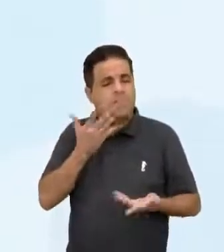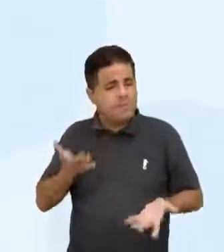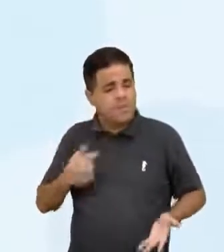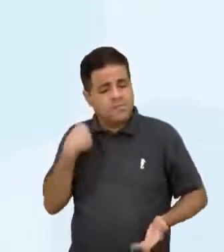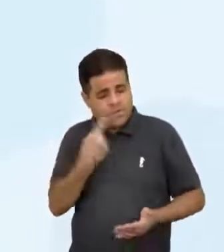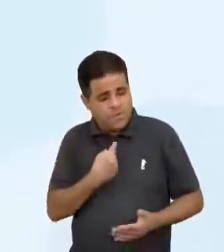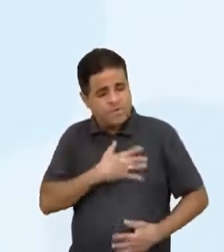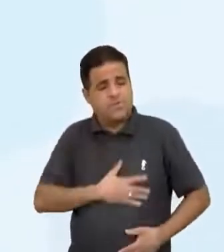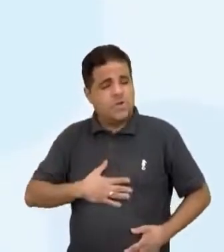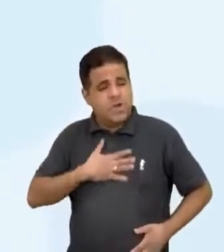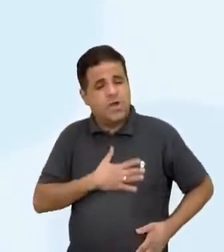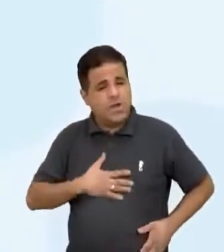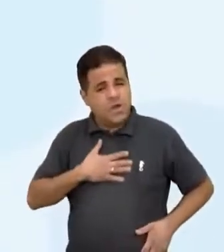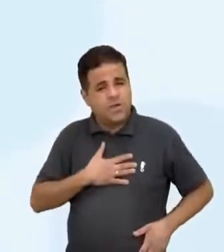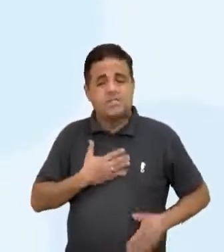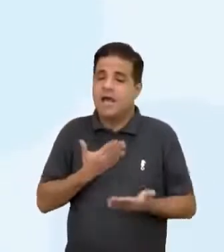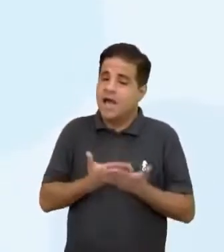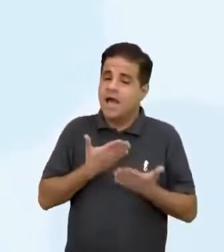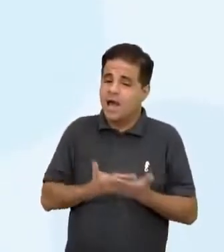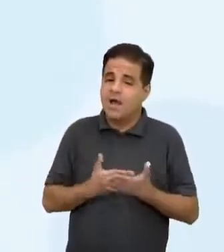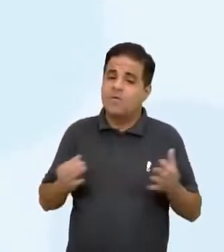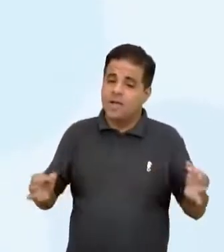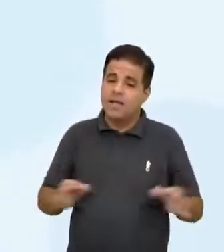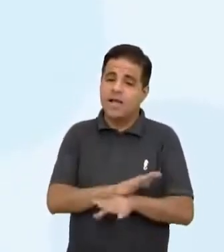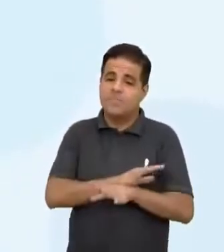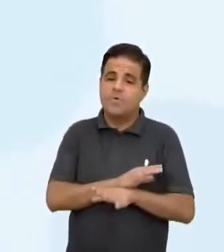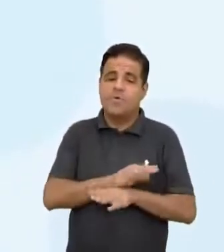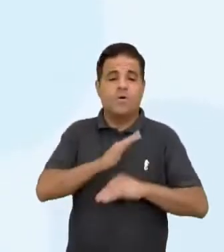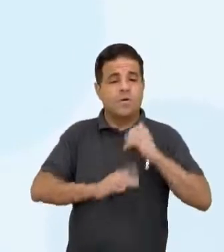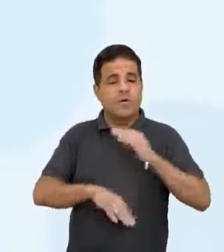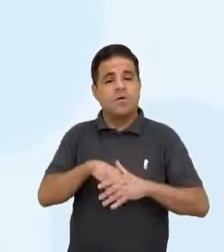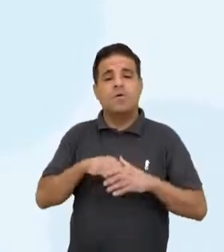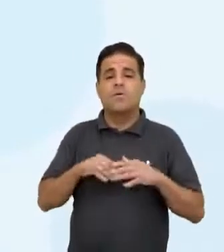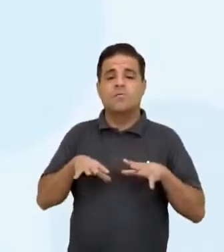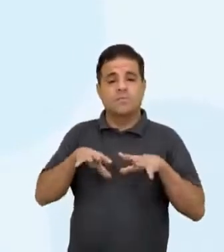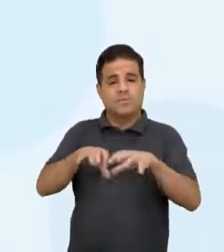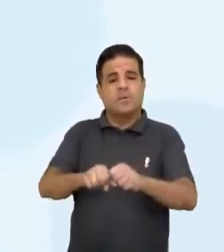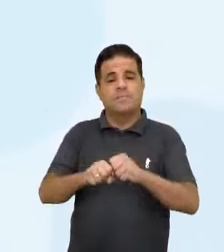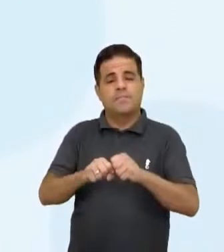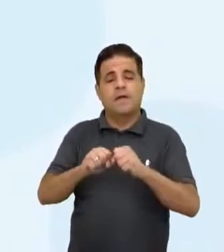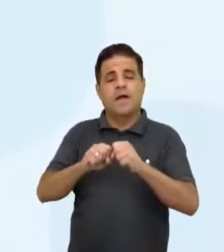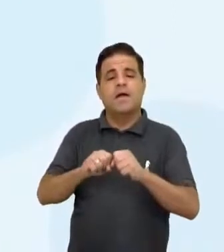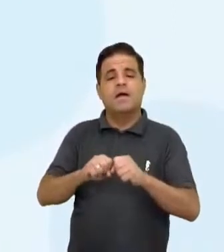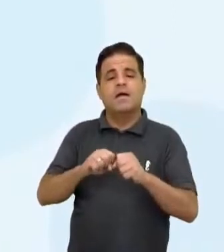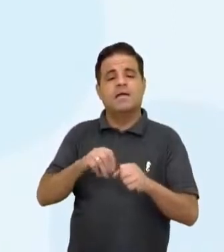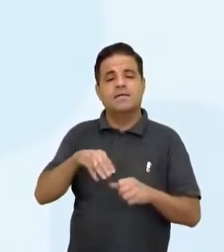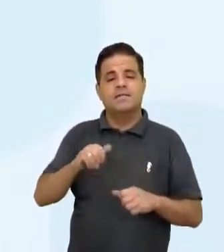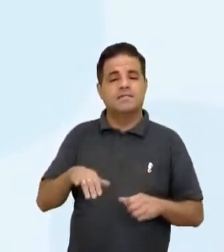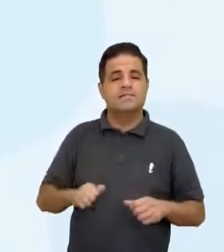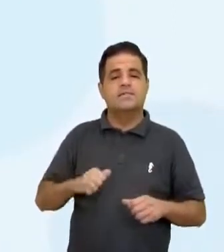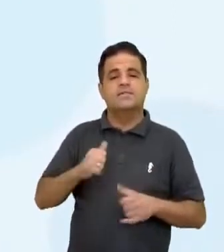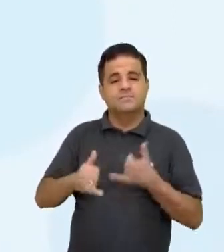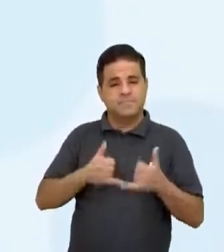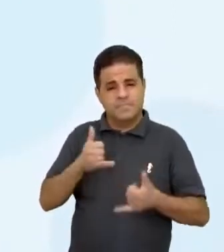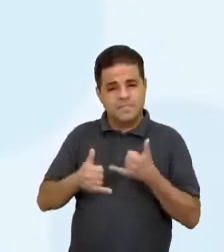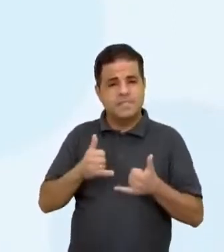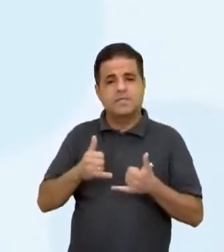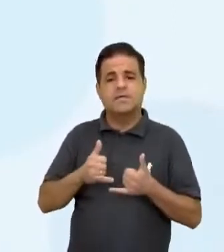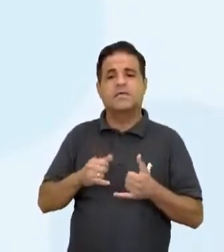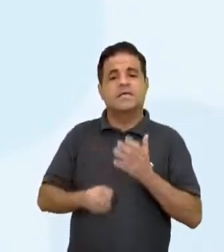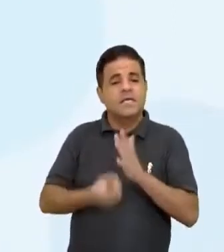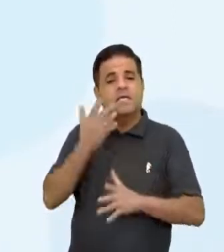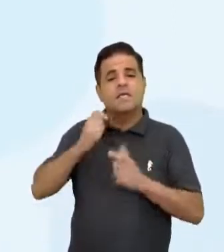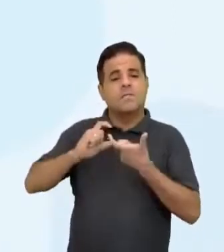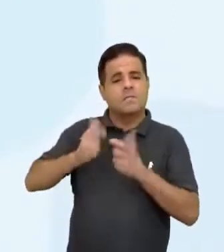gosta. Terminou a aula, mão na massa, com a ajuda do seu professor ou professora. Crie memes brincando com o sentido conotativo